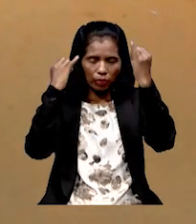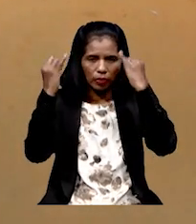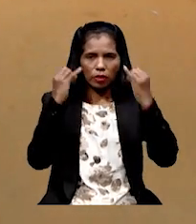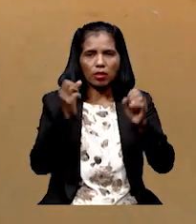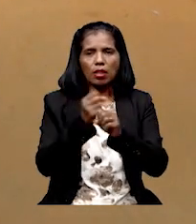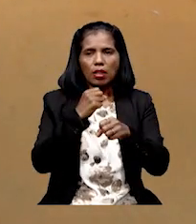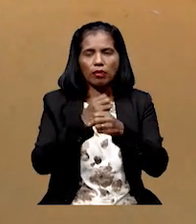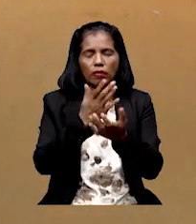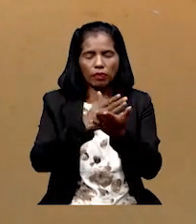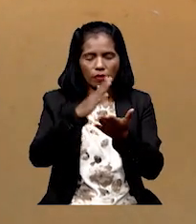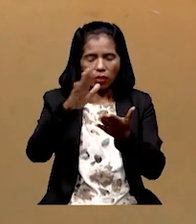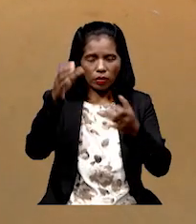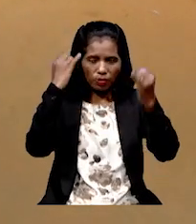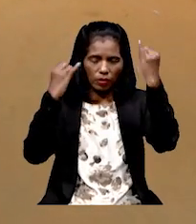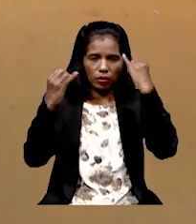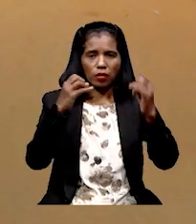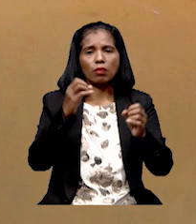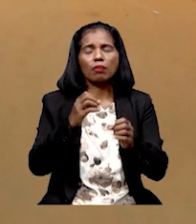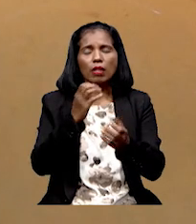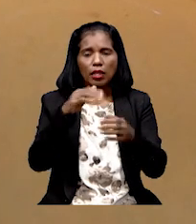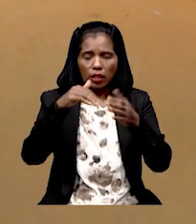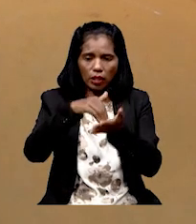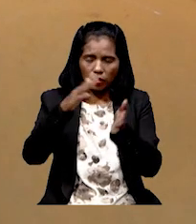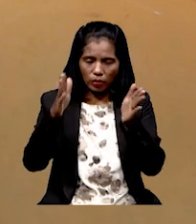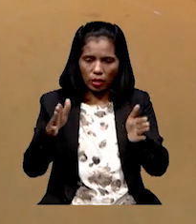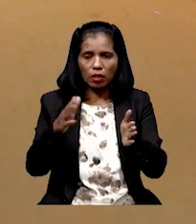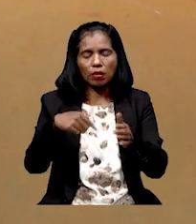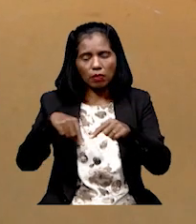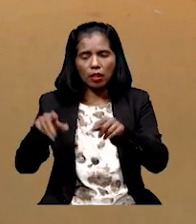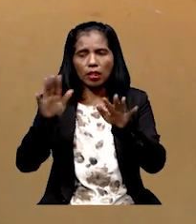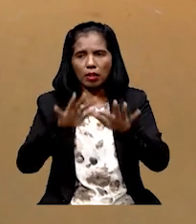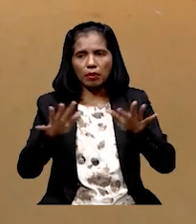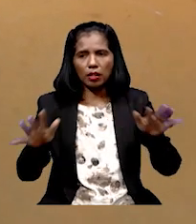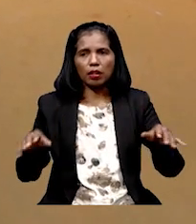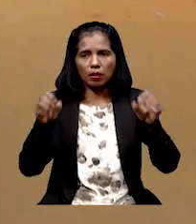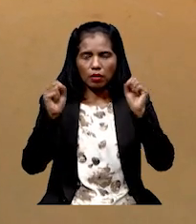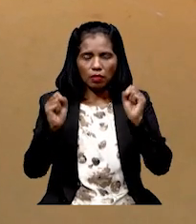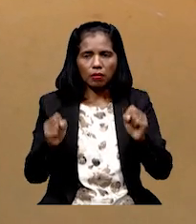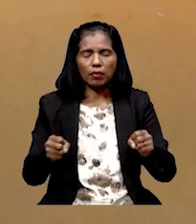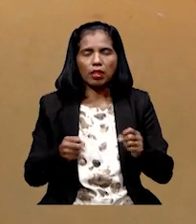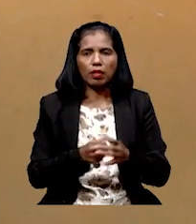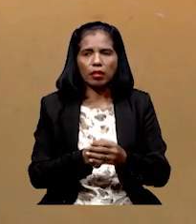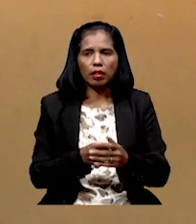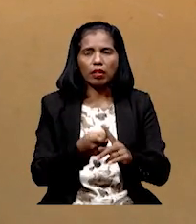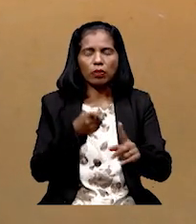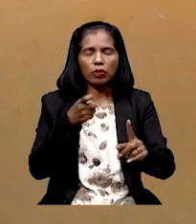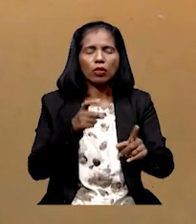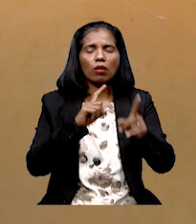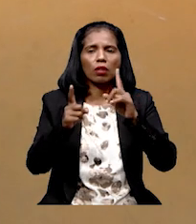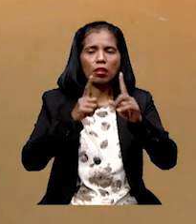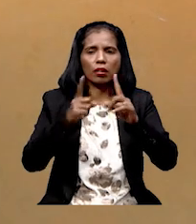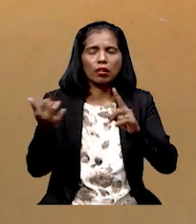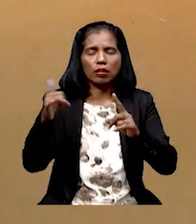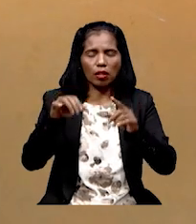halo sensibilização ba iha aluno sira ba iha labarik sira nene atunune bele liusi explicação nene bele sira